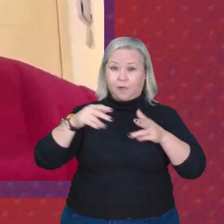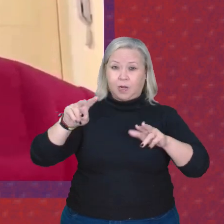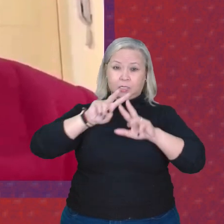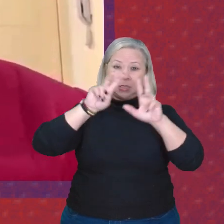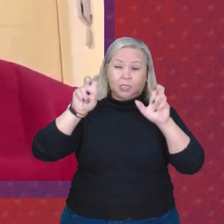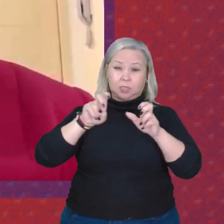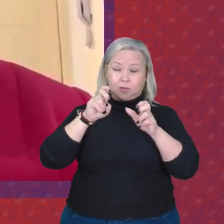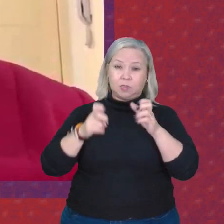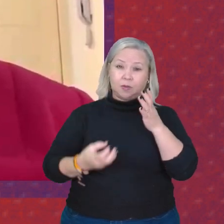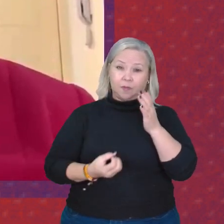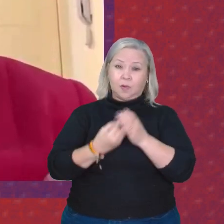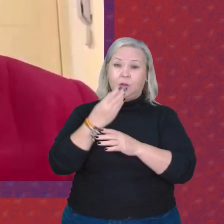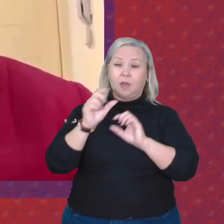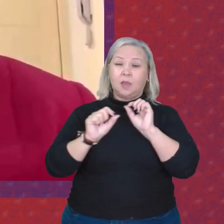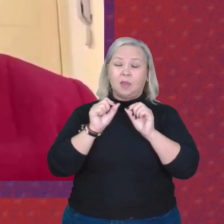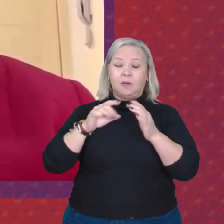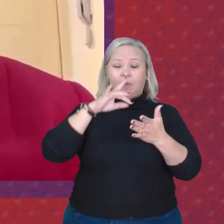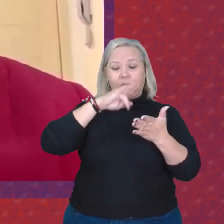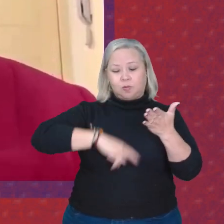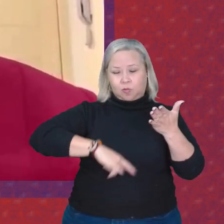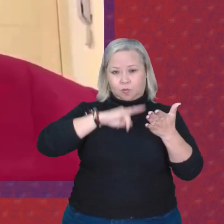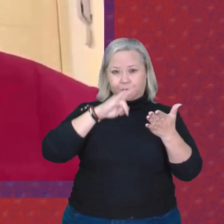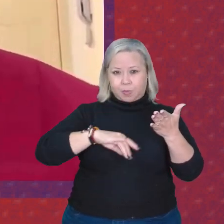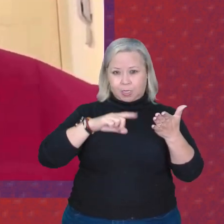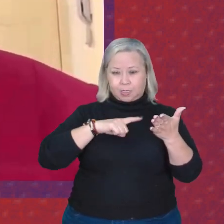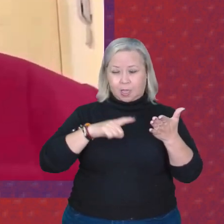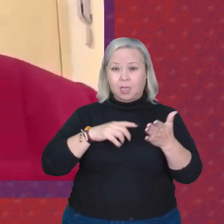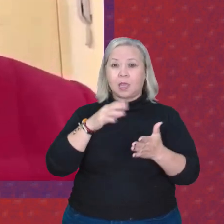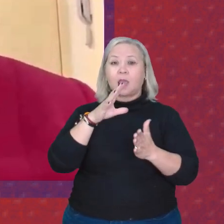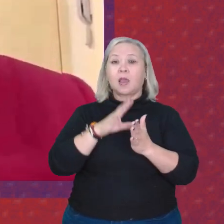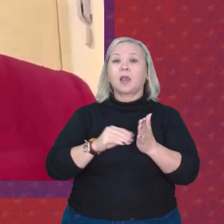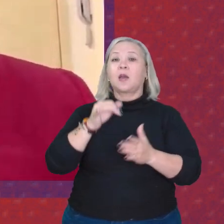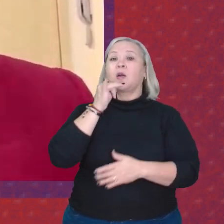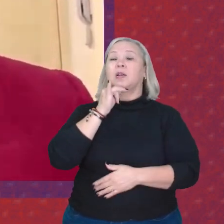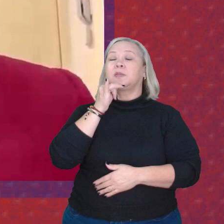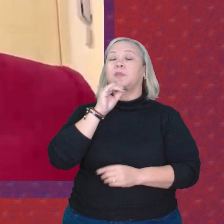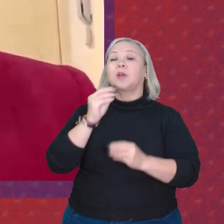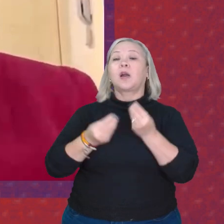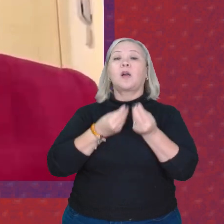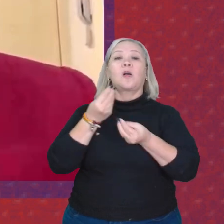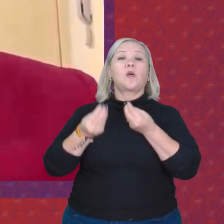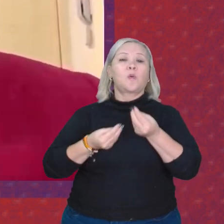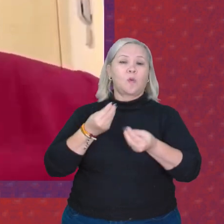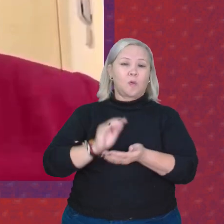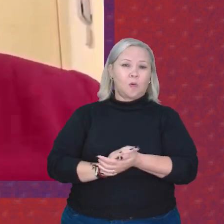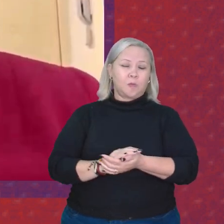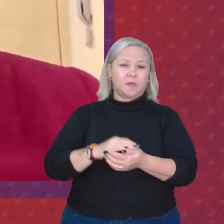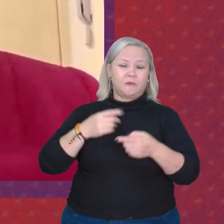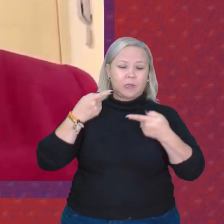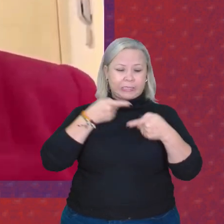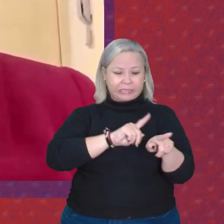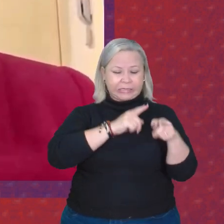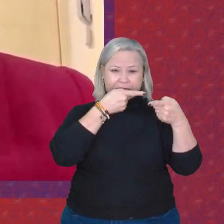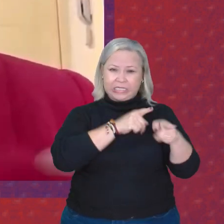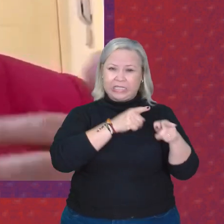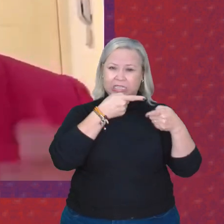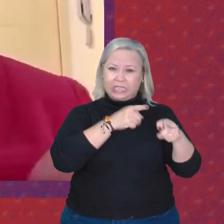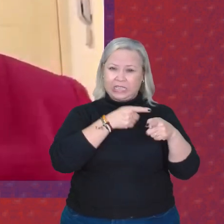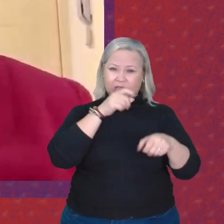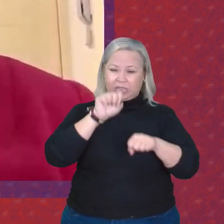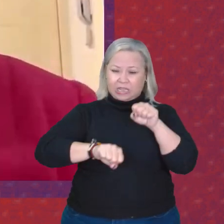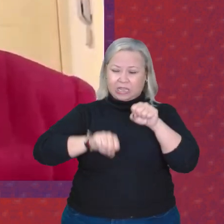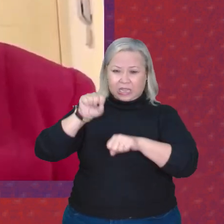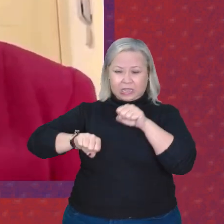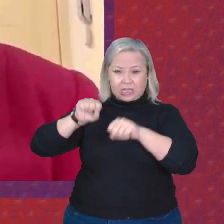foram levantadas no próprio documento para exemplificar, né, como é que isto foi atacado, né, desmontado